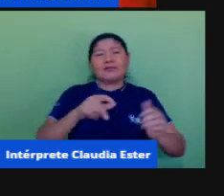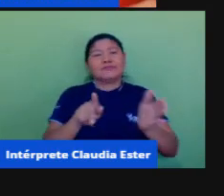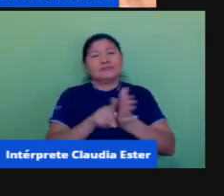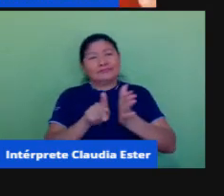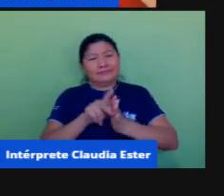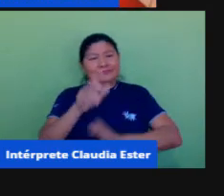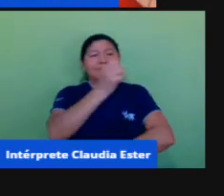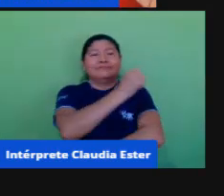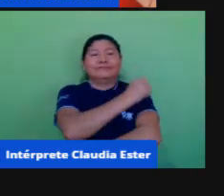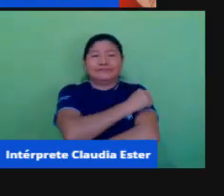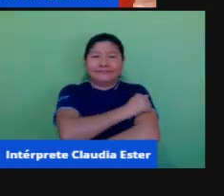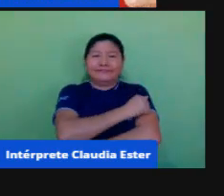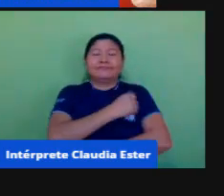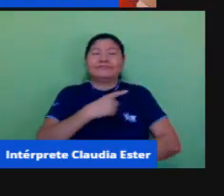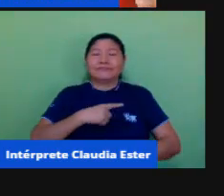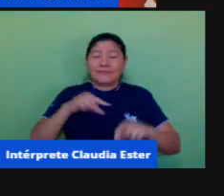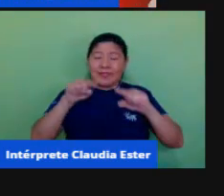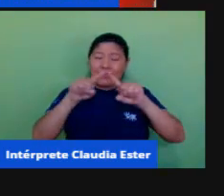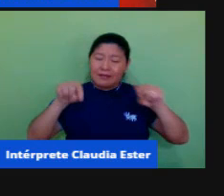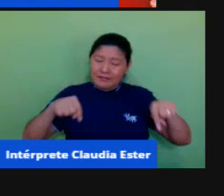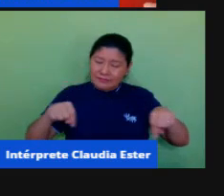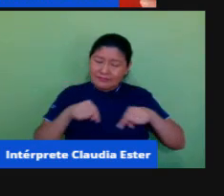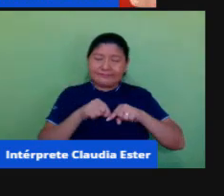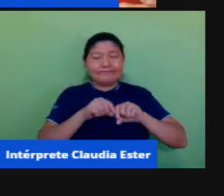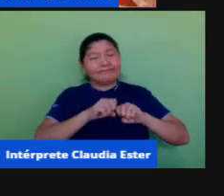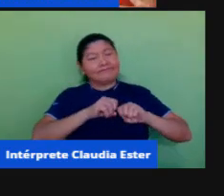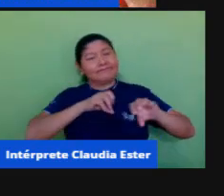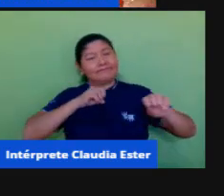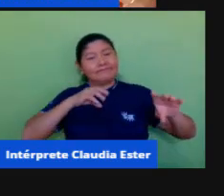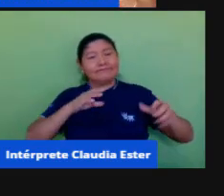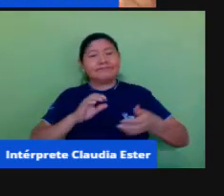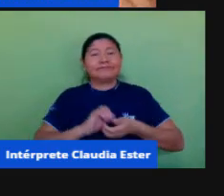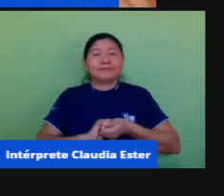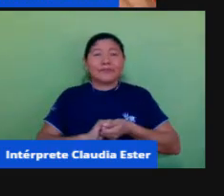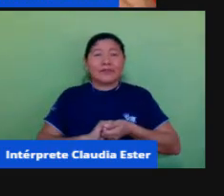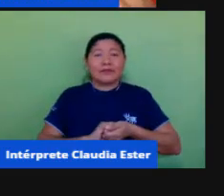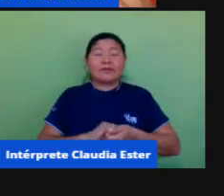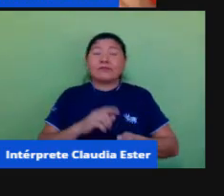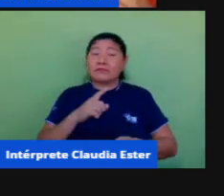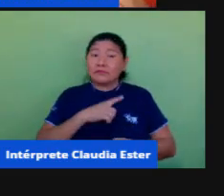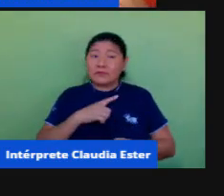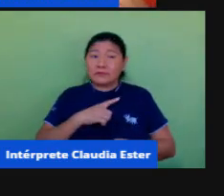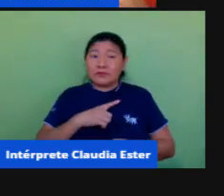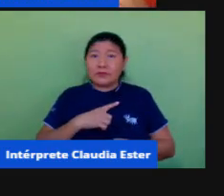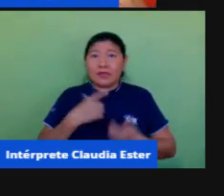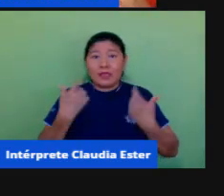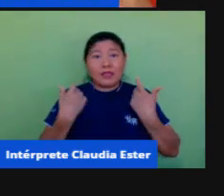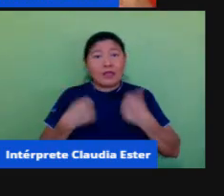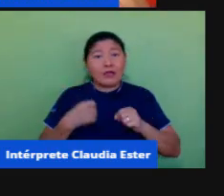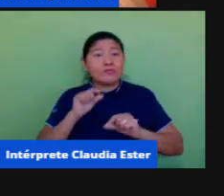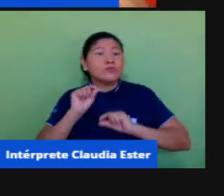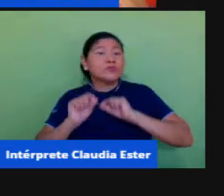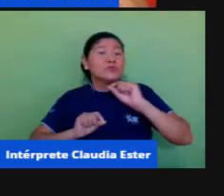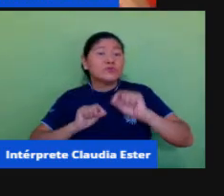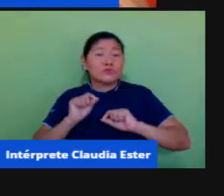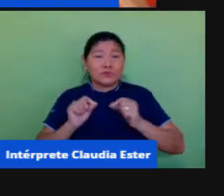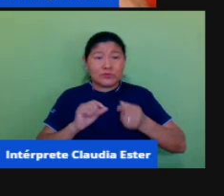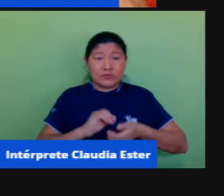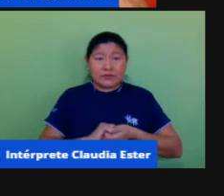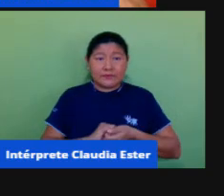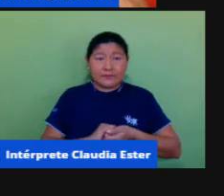aula virtual. Então, para que eu tenha a sala de aula investida, eu preciso de